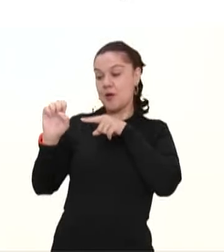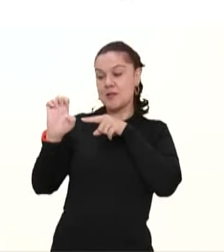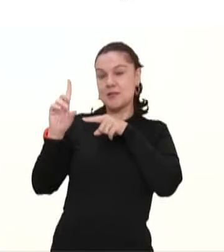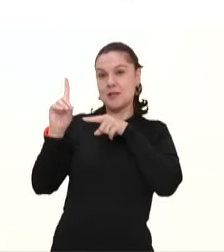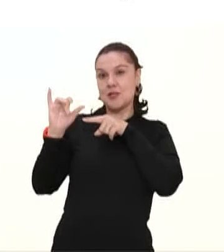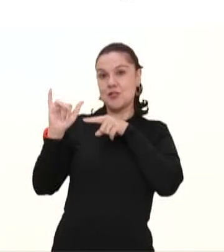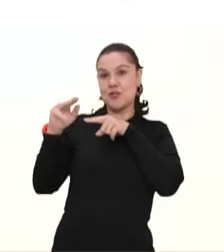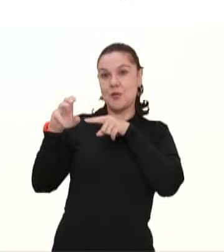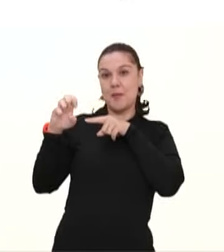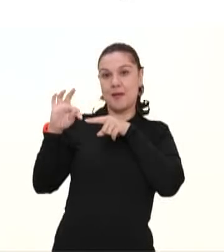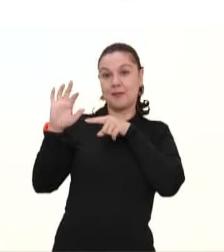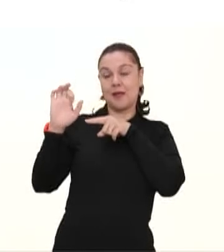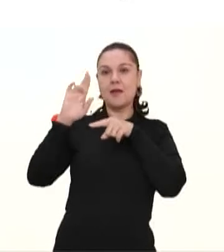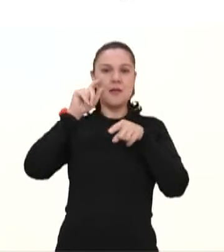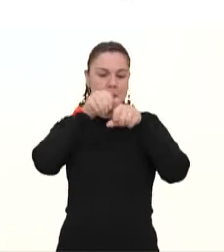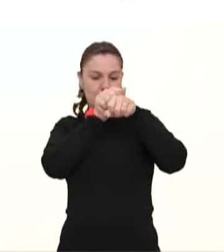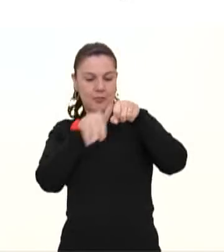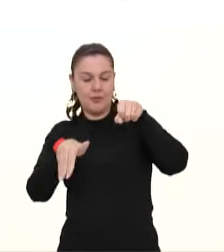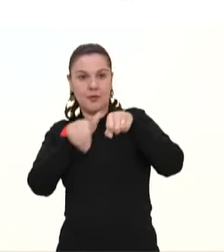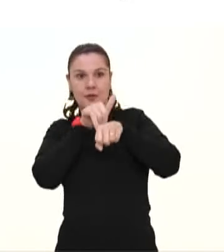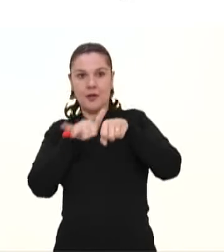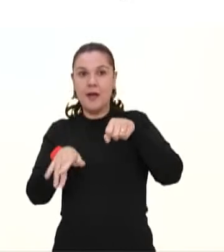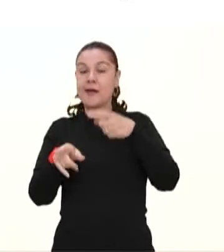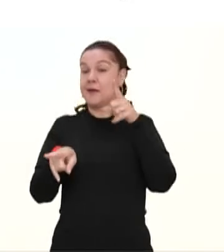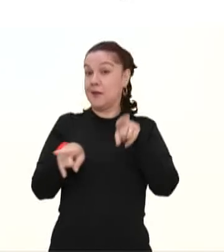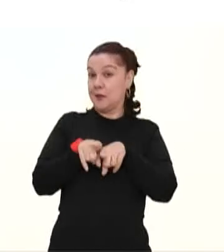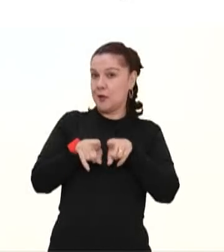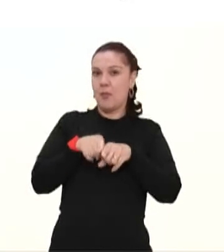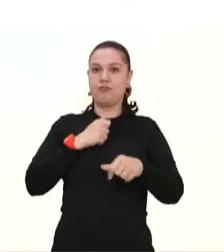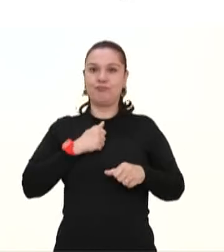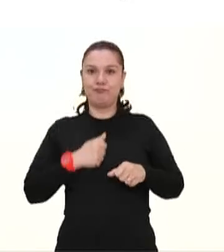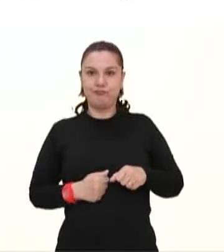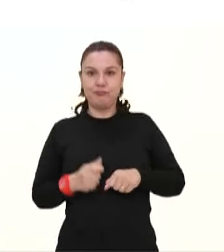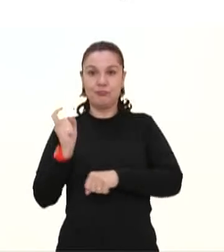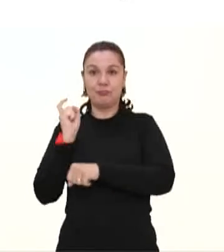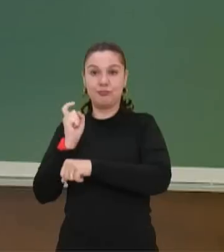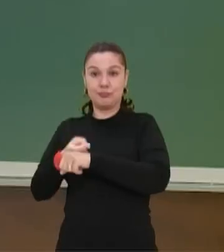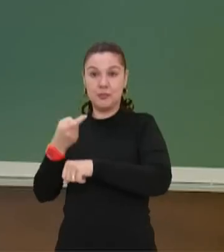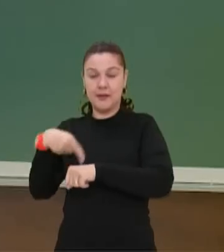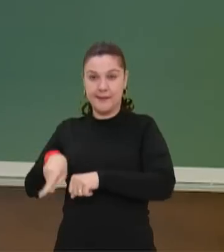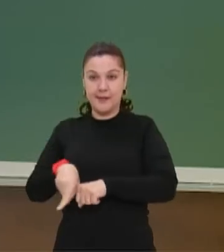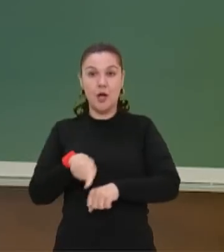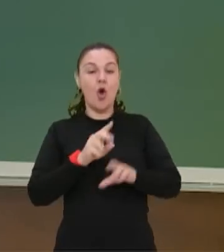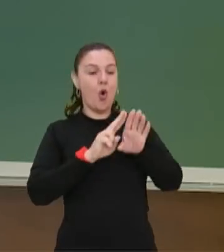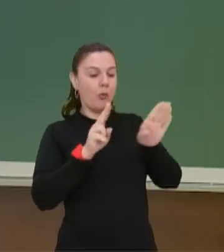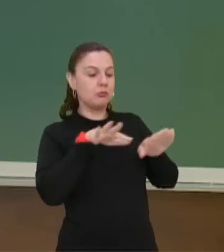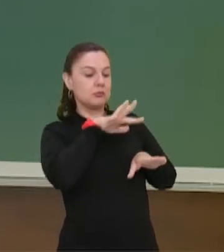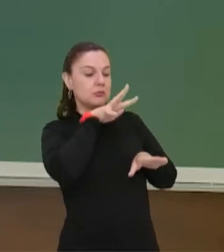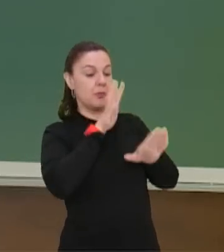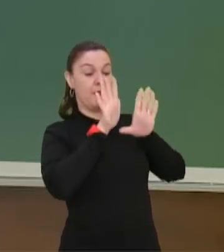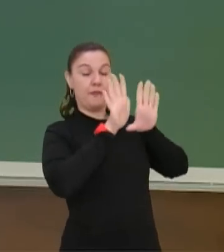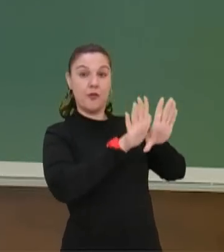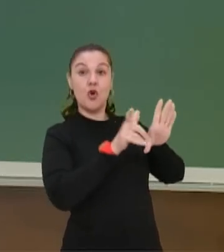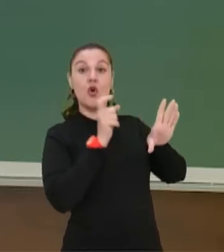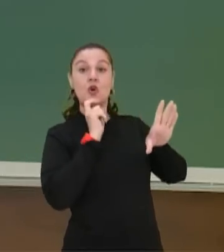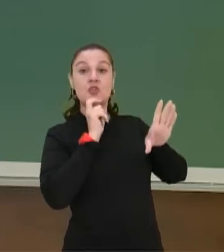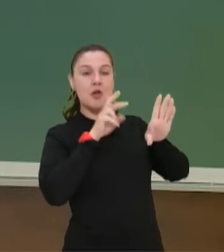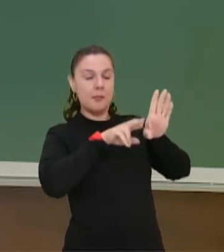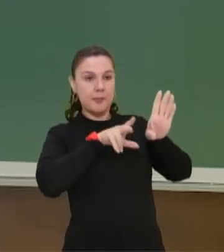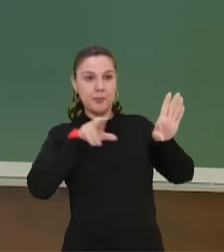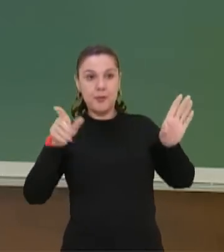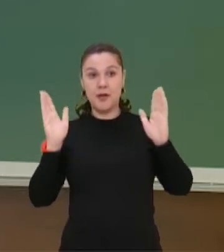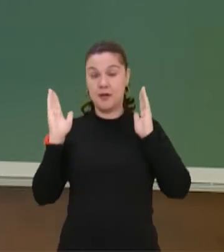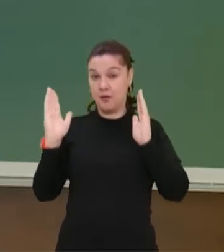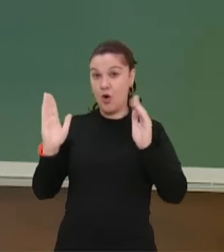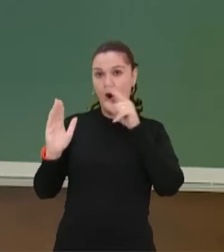principalmente em rochas sedimentares, fezes petrificadas, animais conservados até no gelo e etc. Dei bastante ênfase aqui